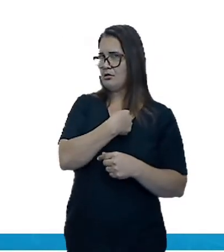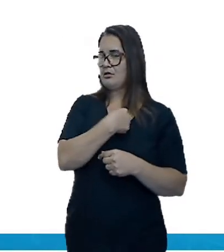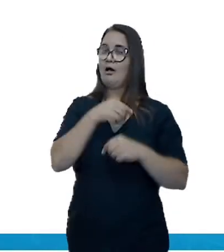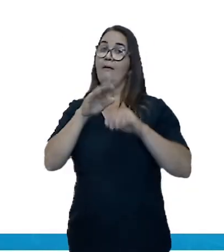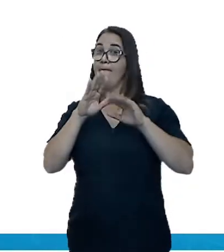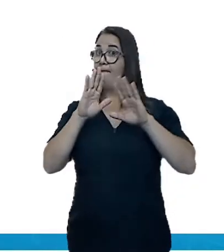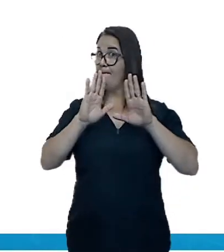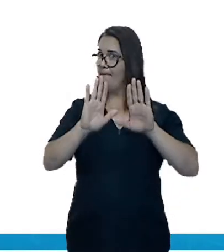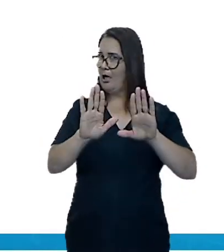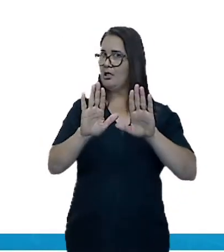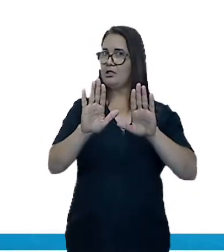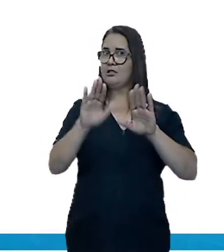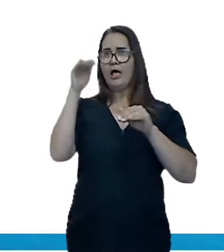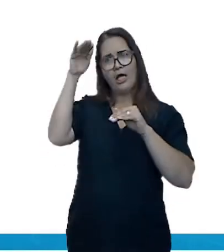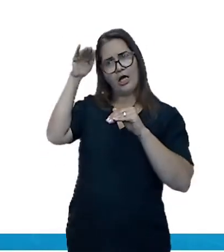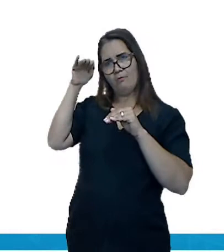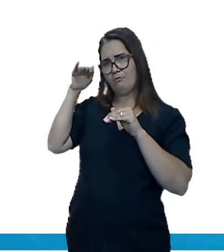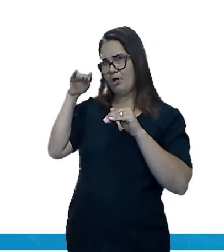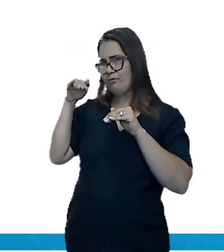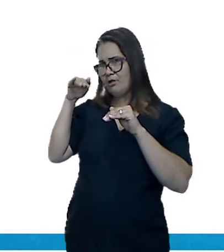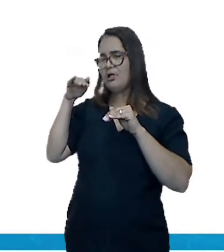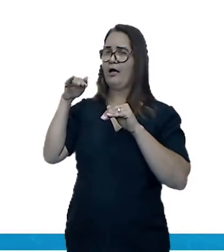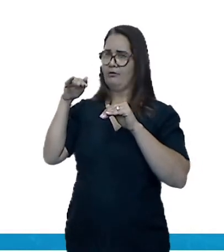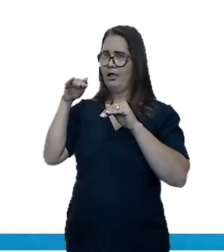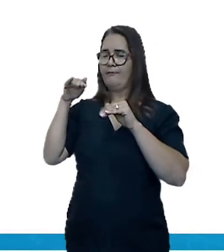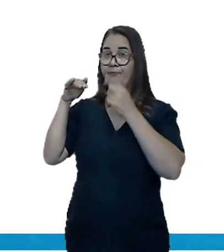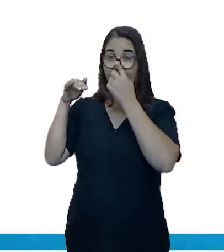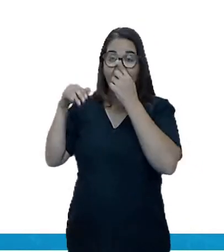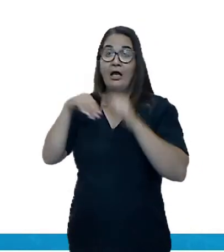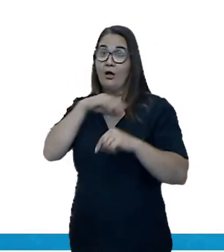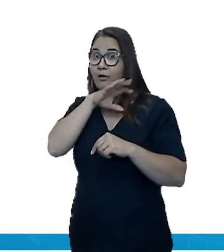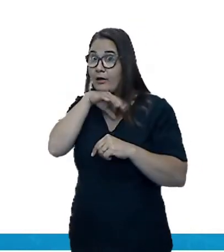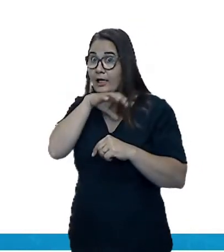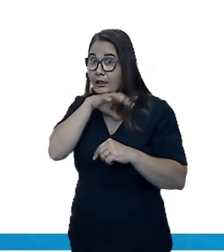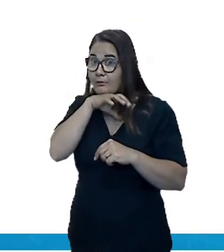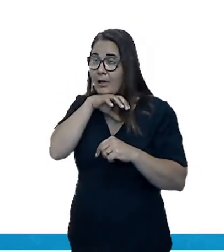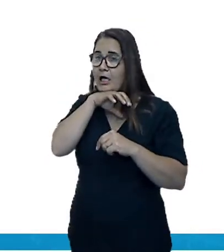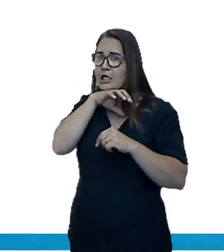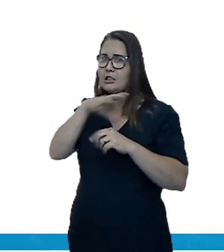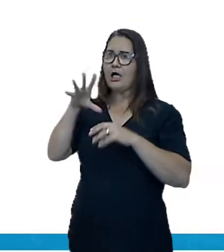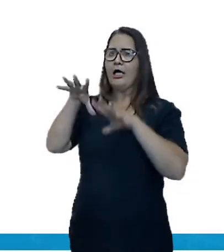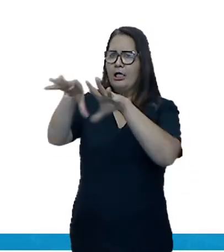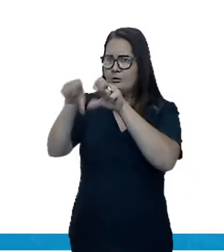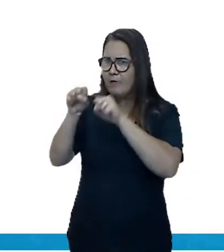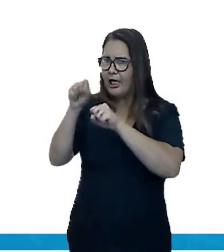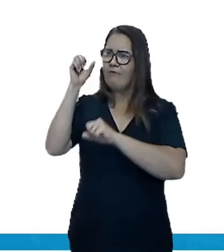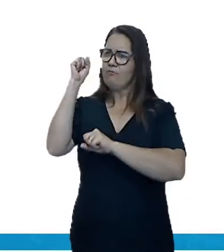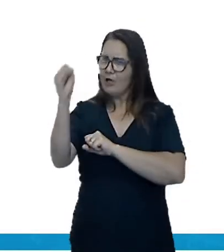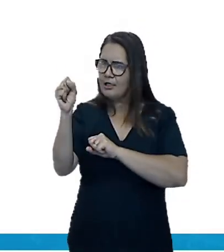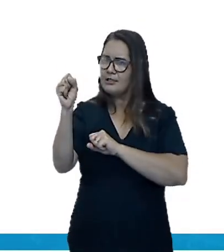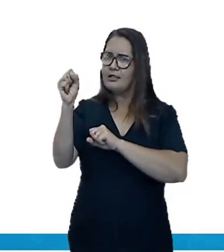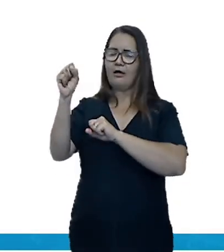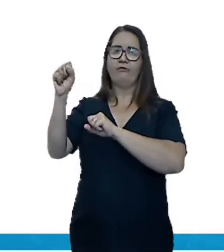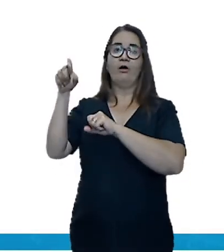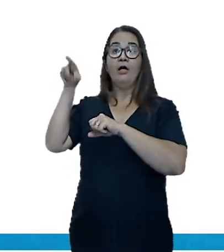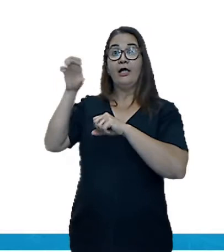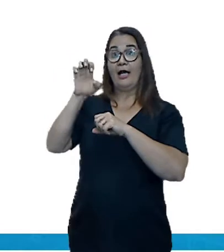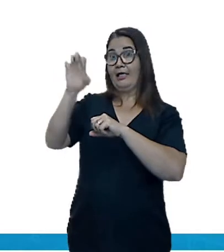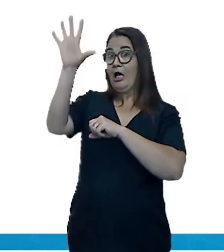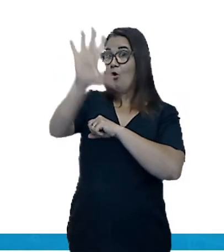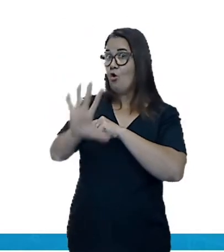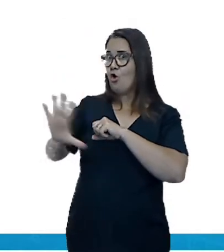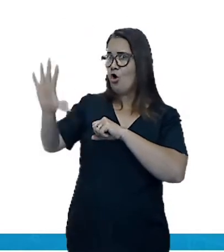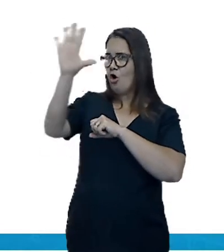você. Eles eram caçadores e suas diferentes subespécies habitaram a Europa e a